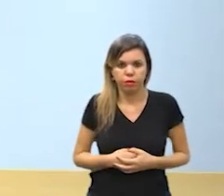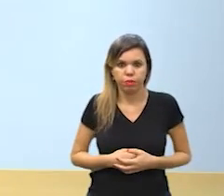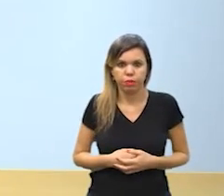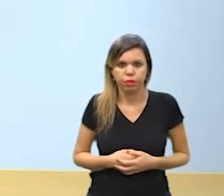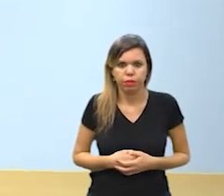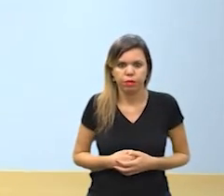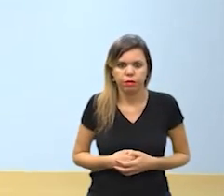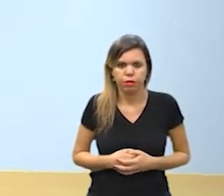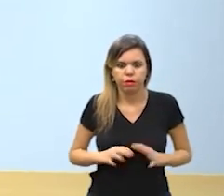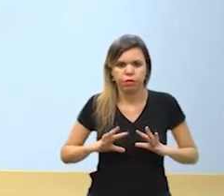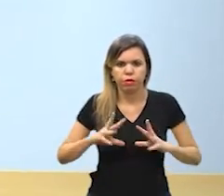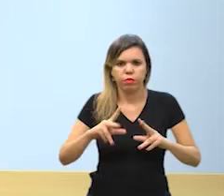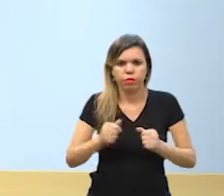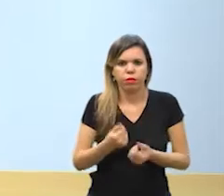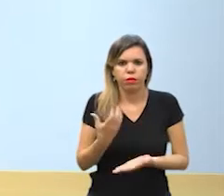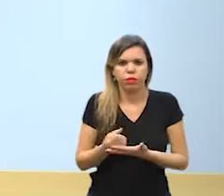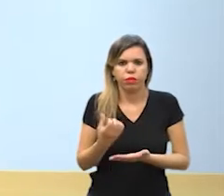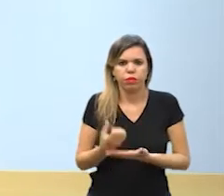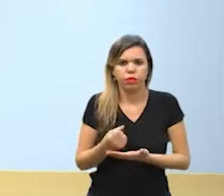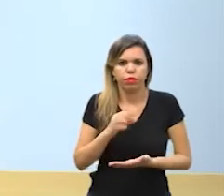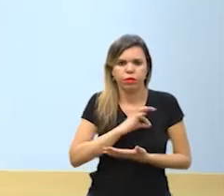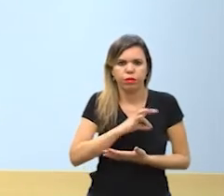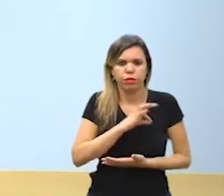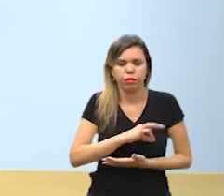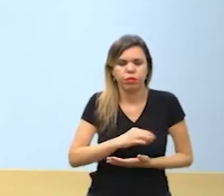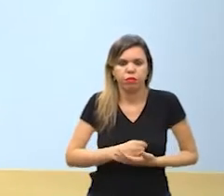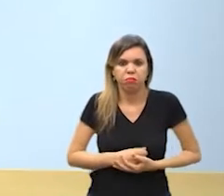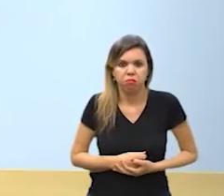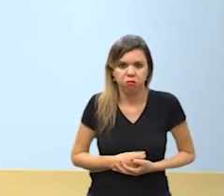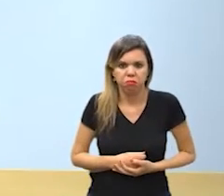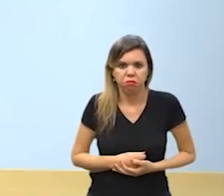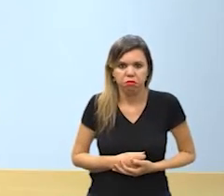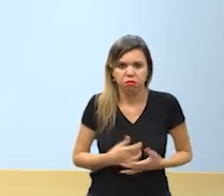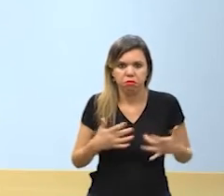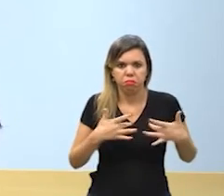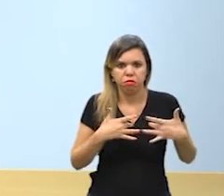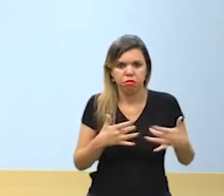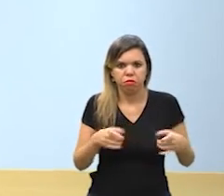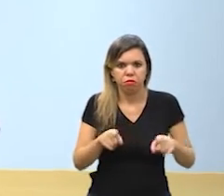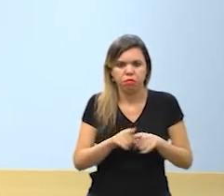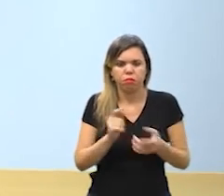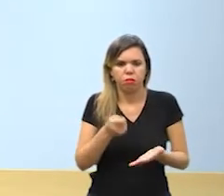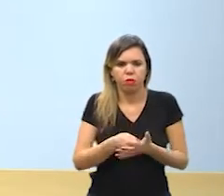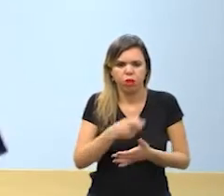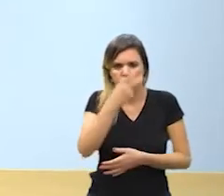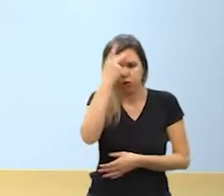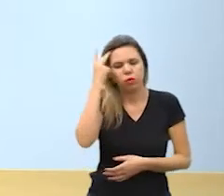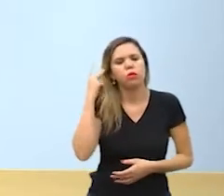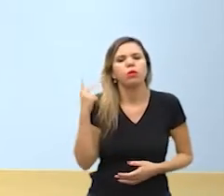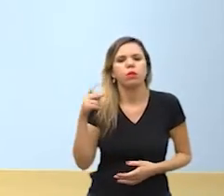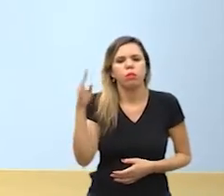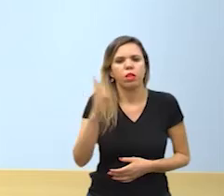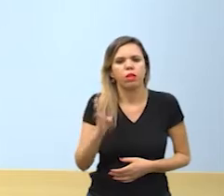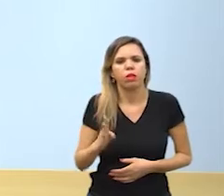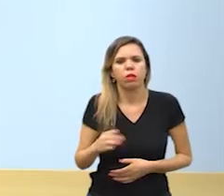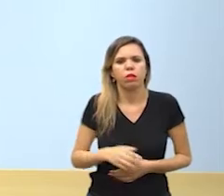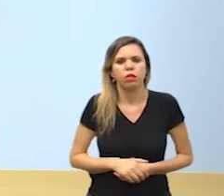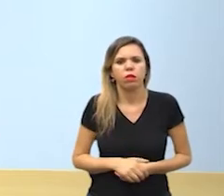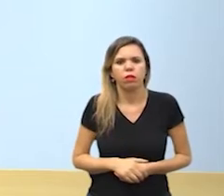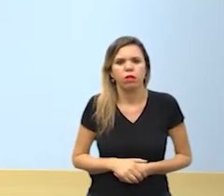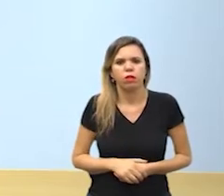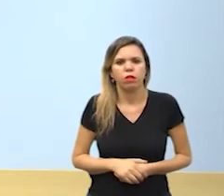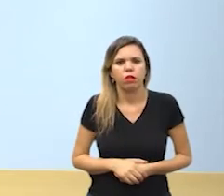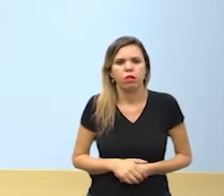mês, todos que recebemos o salário pago pelo povo brasileiro. Da